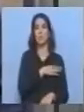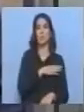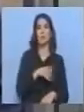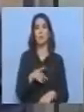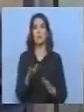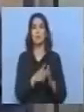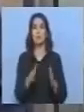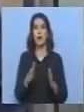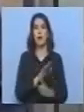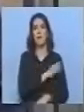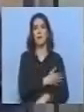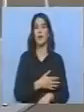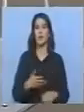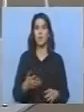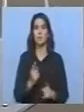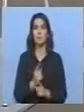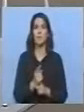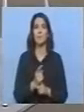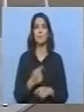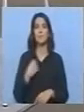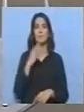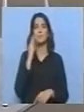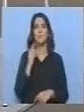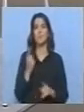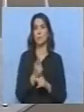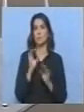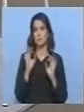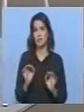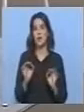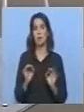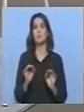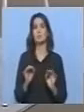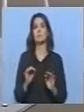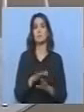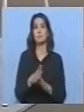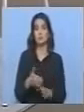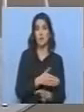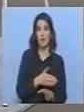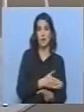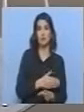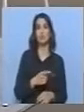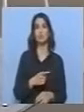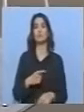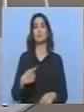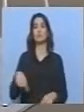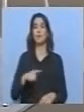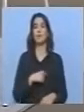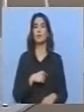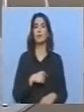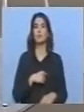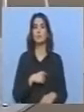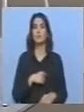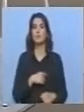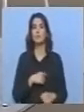Aveiro, mais coisa menos coisa. E, portanto, creio que uma coisa é certa, nós no quadro anterior, nós éramos,